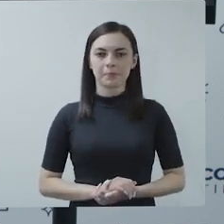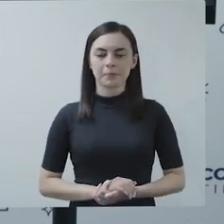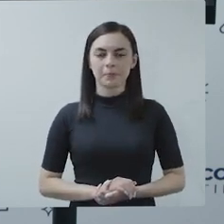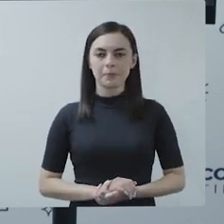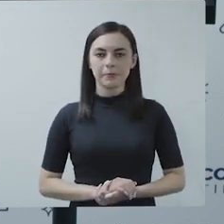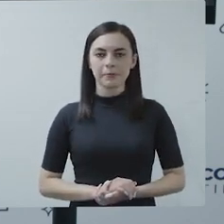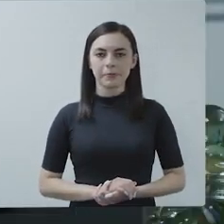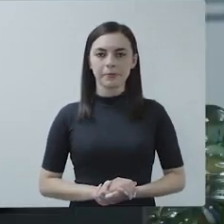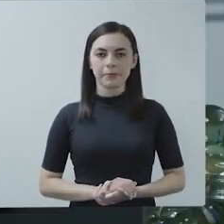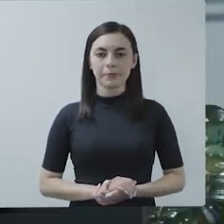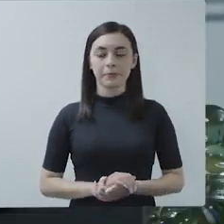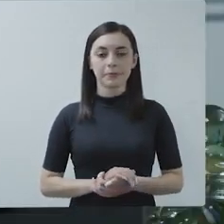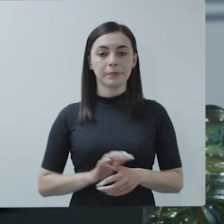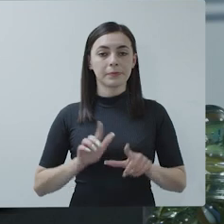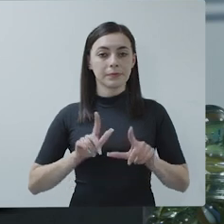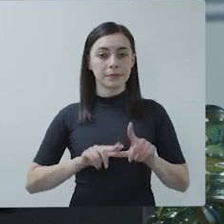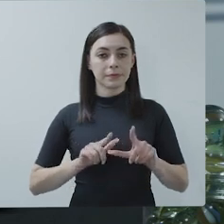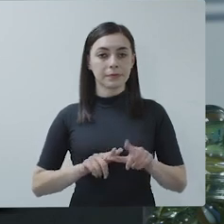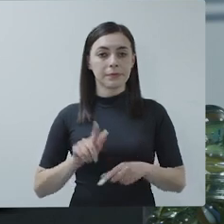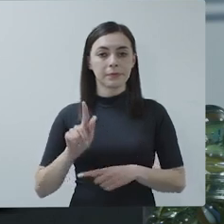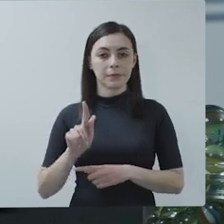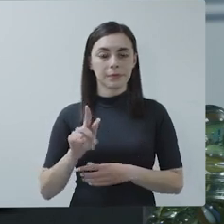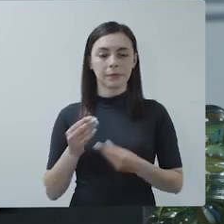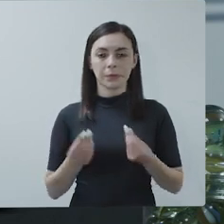Letra G é uma voltinha.